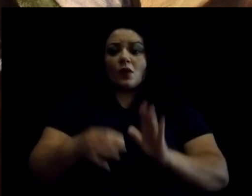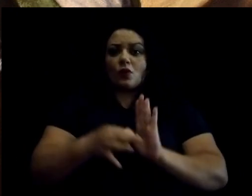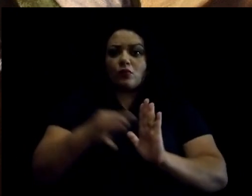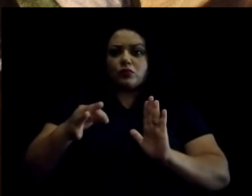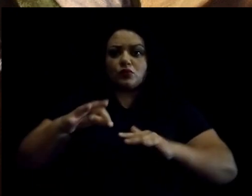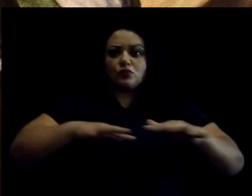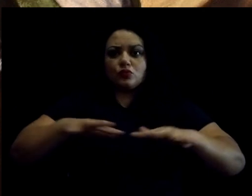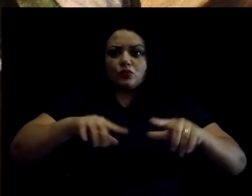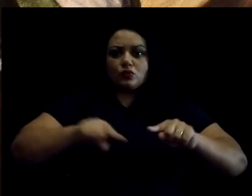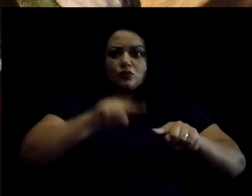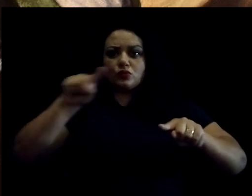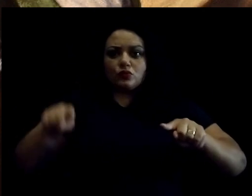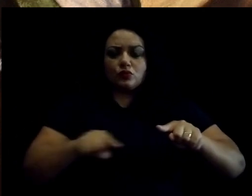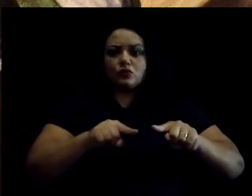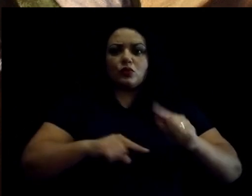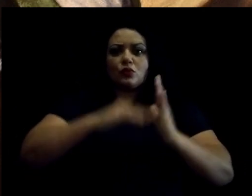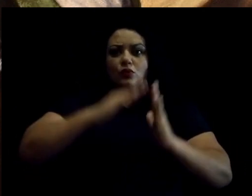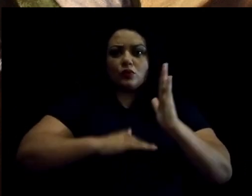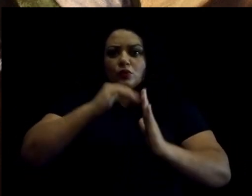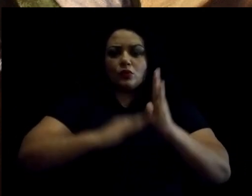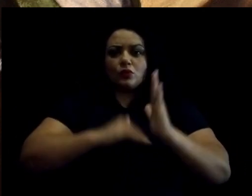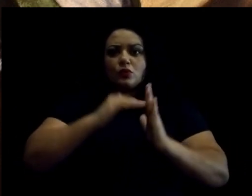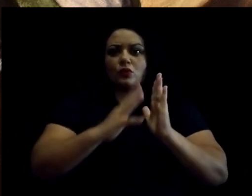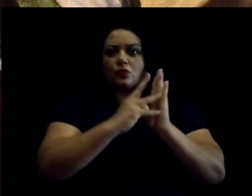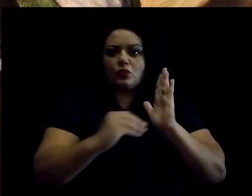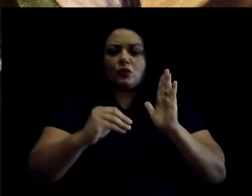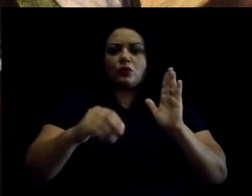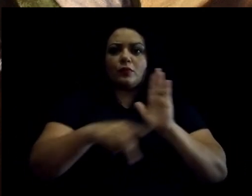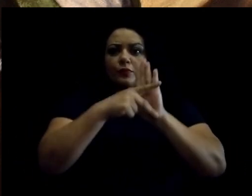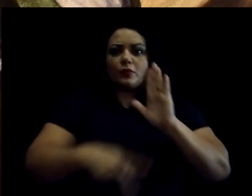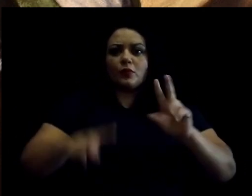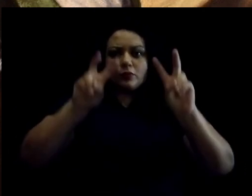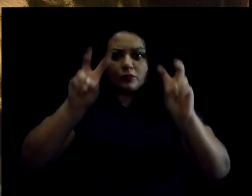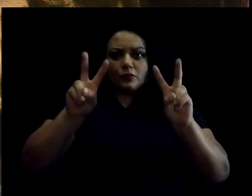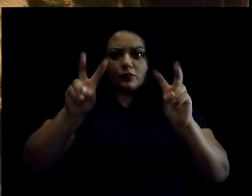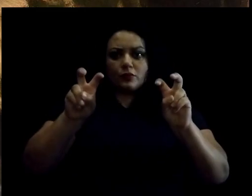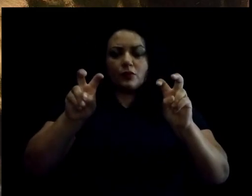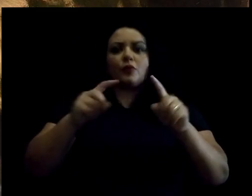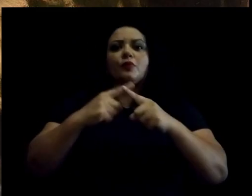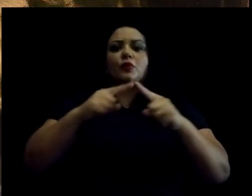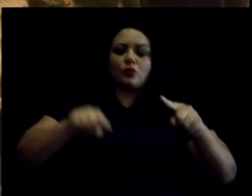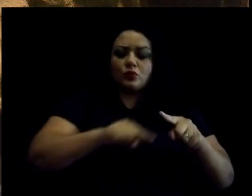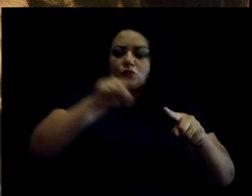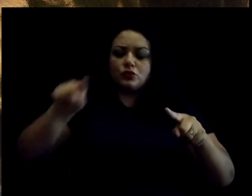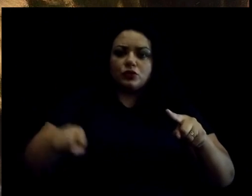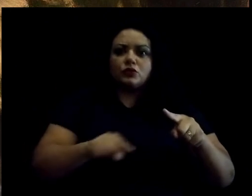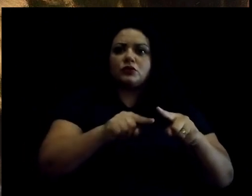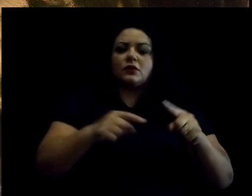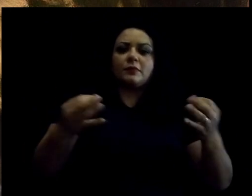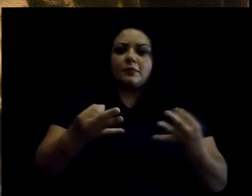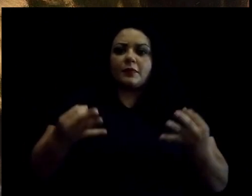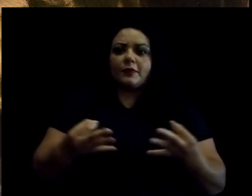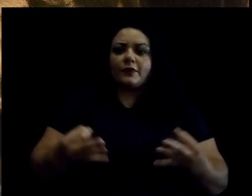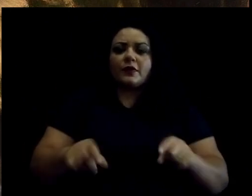A sugestão do movimento circular está presente nas obras deste estilo quando tratam deste tema, por ser o círculo um signo